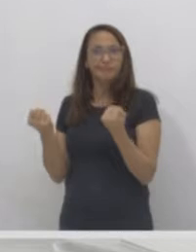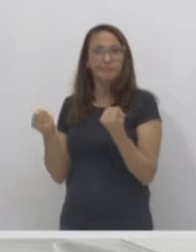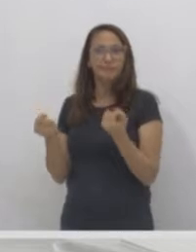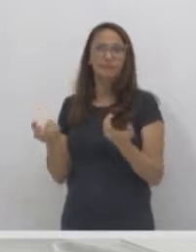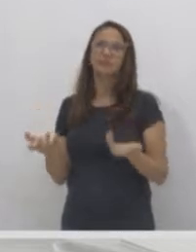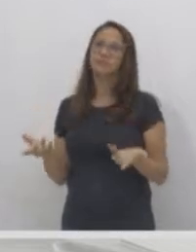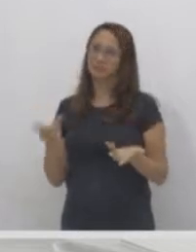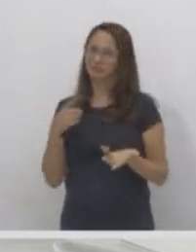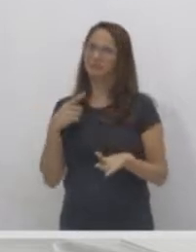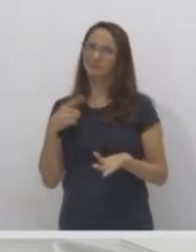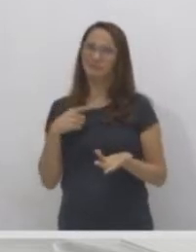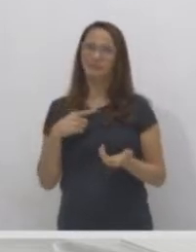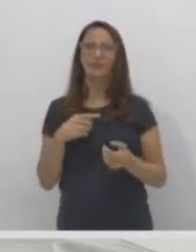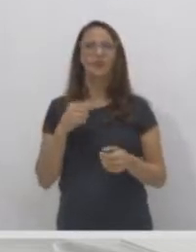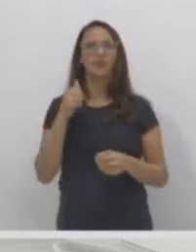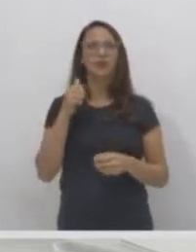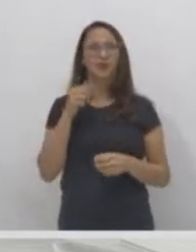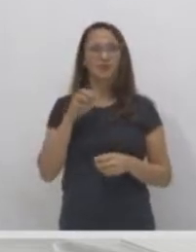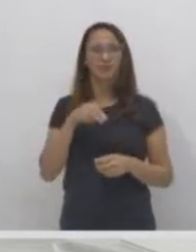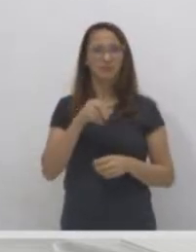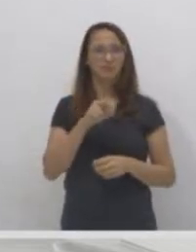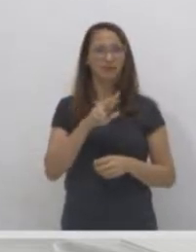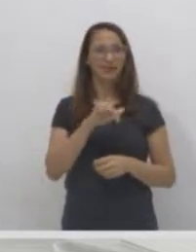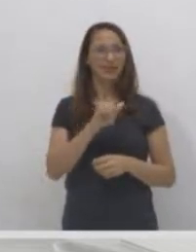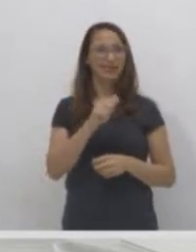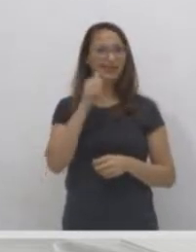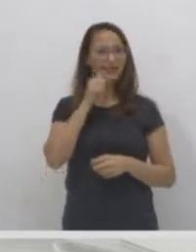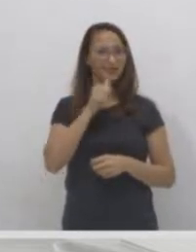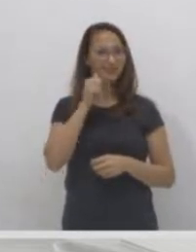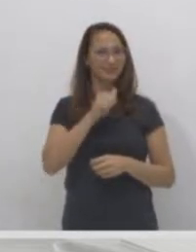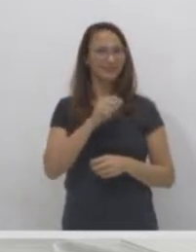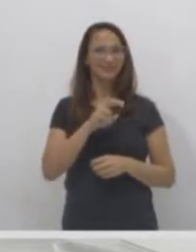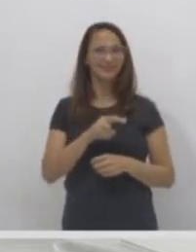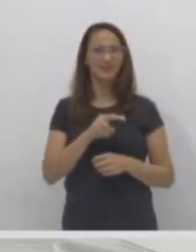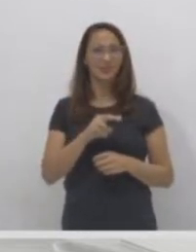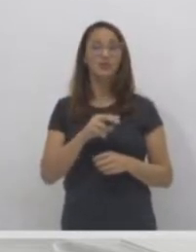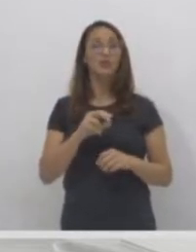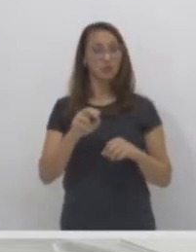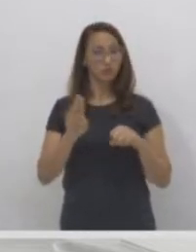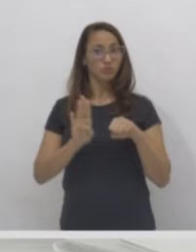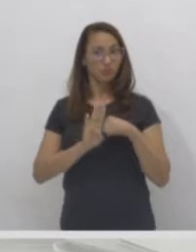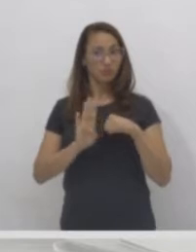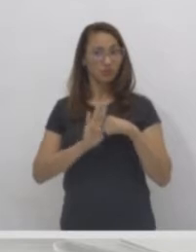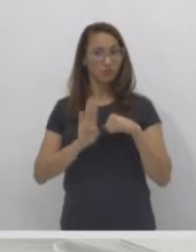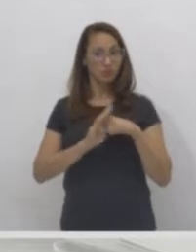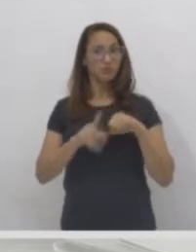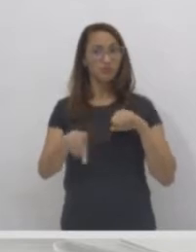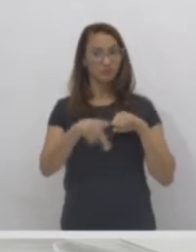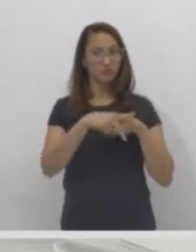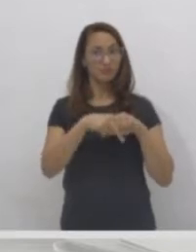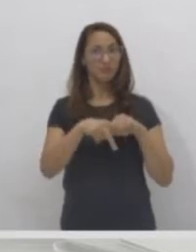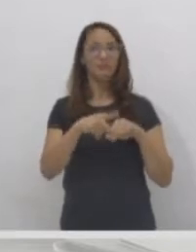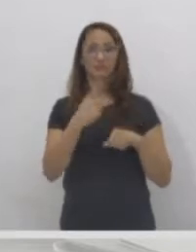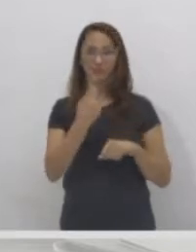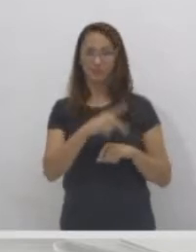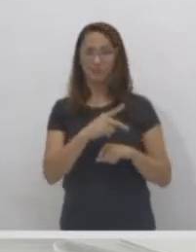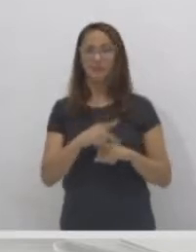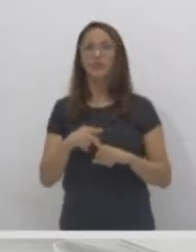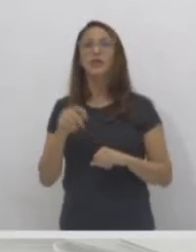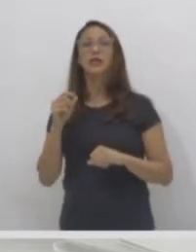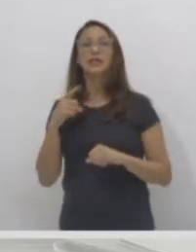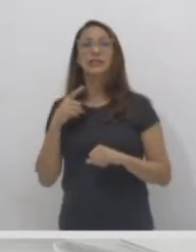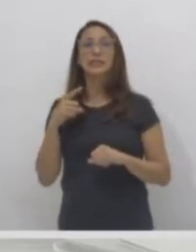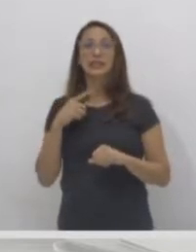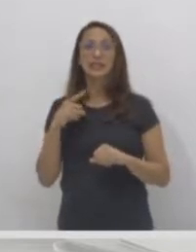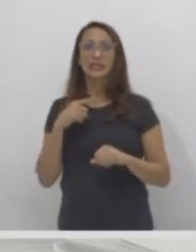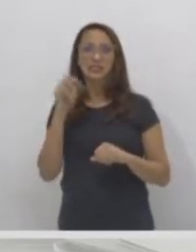é verdade? Maria, o substantivo próprio. O que vai qualificar aqui a Maria, no caso? Vou colocar que ela é esperta. E um